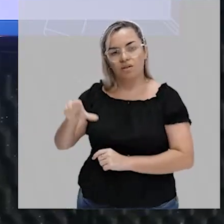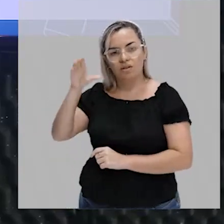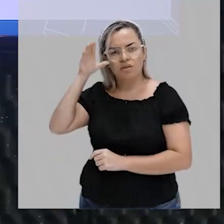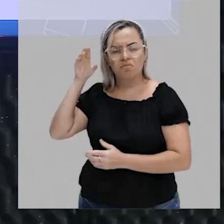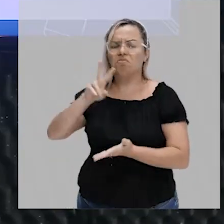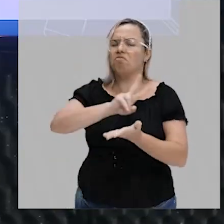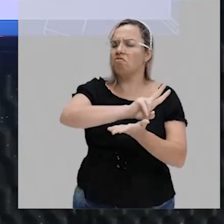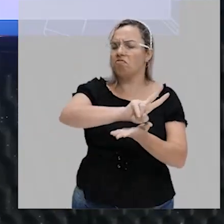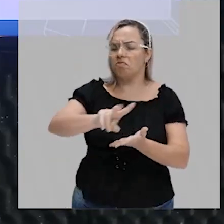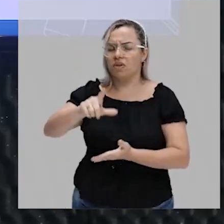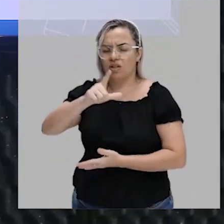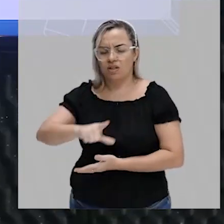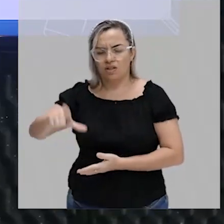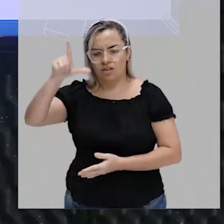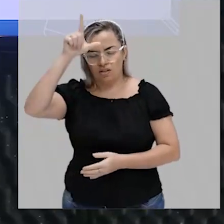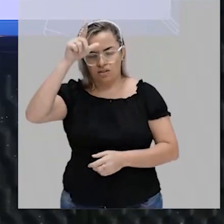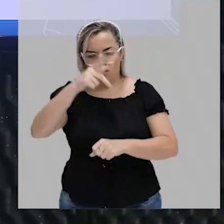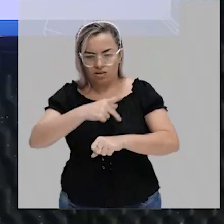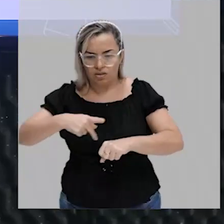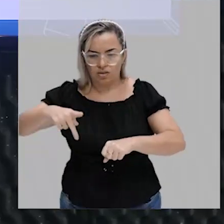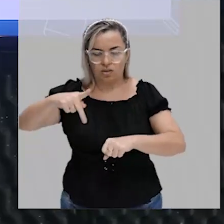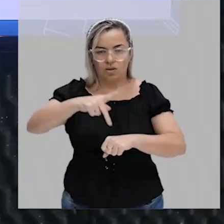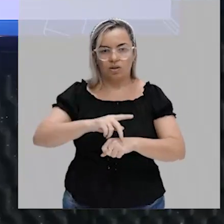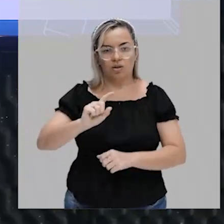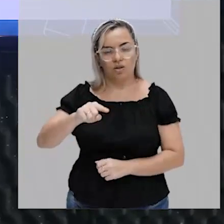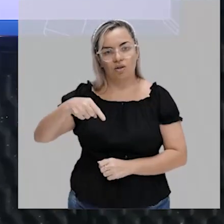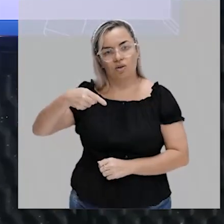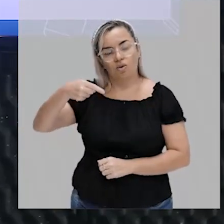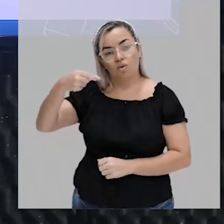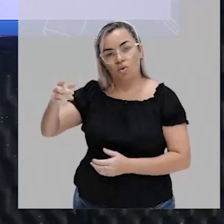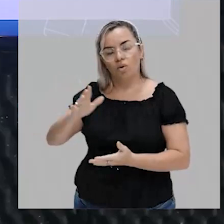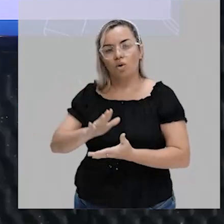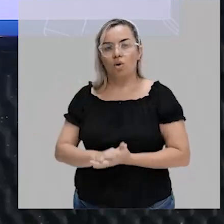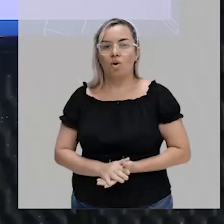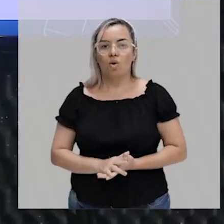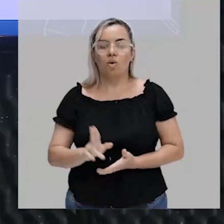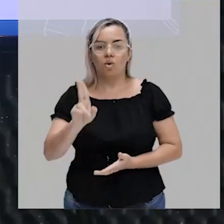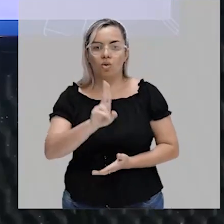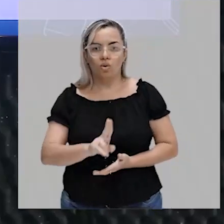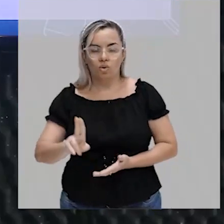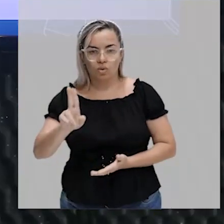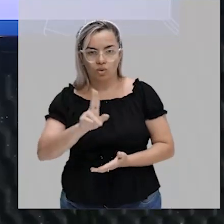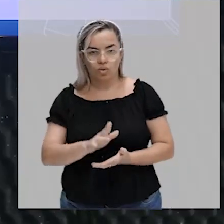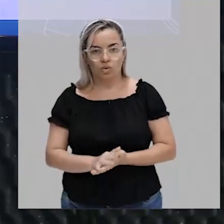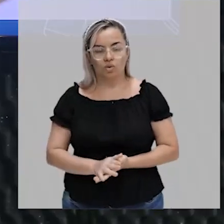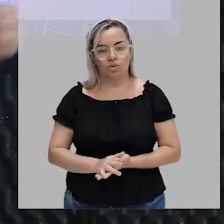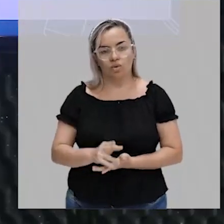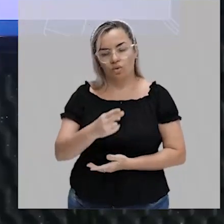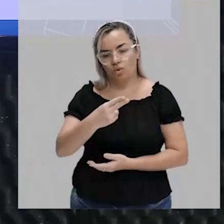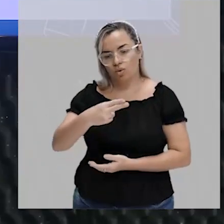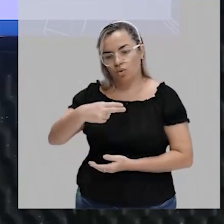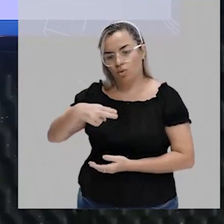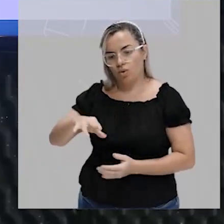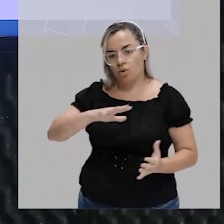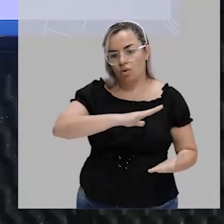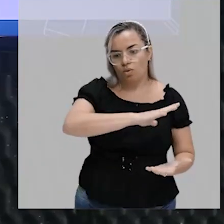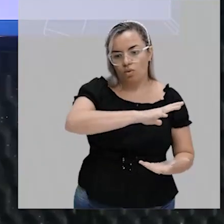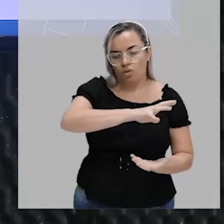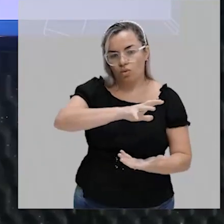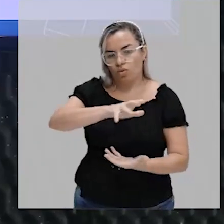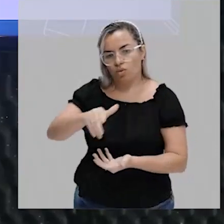Uma outra vertente diz que o termo mais adequado seria um mundo unimultipolar. Por